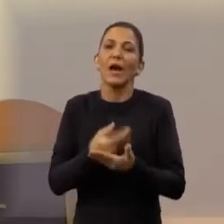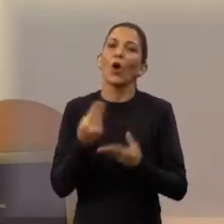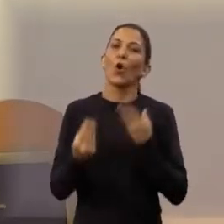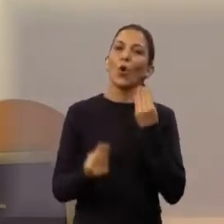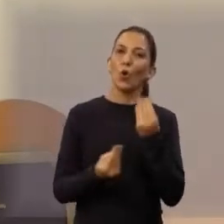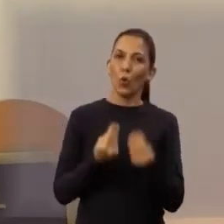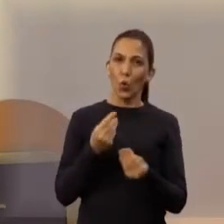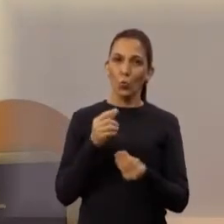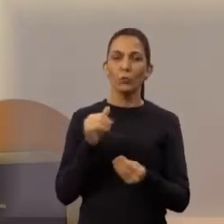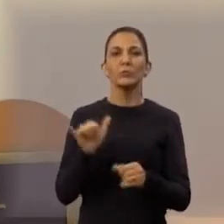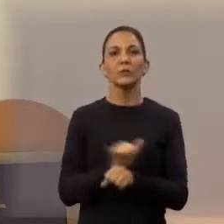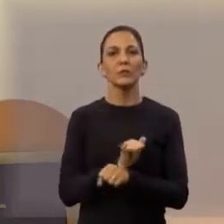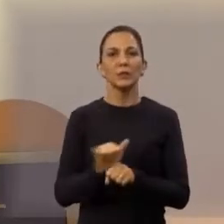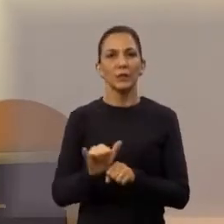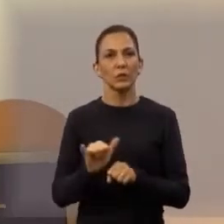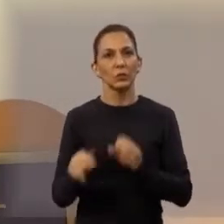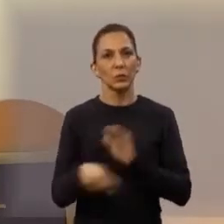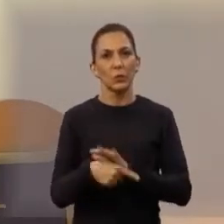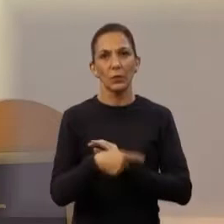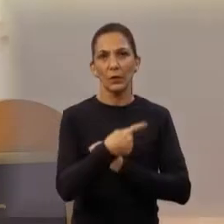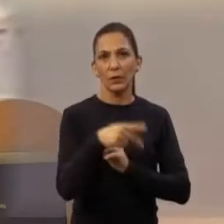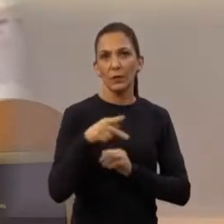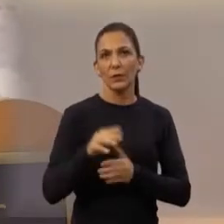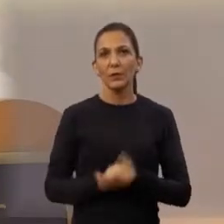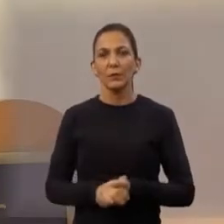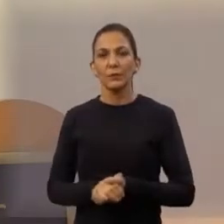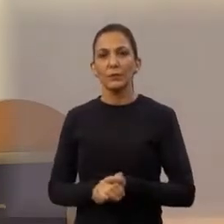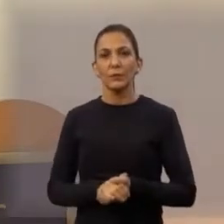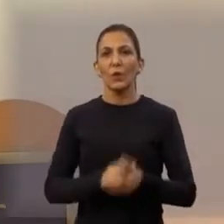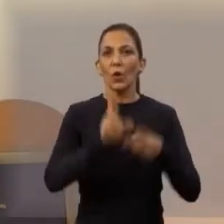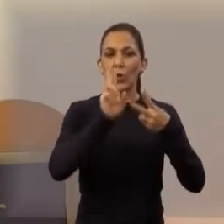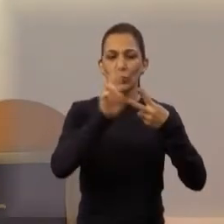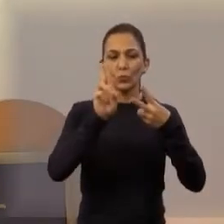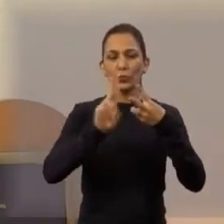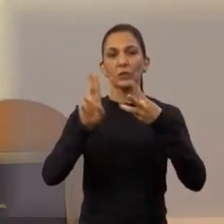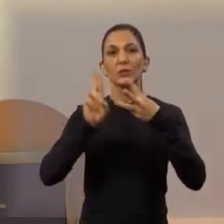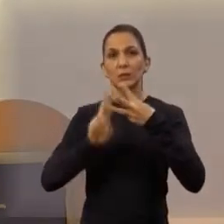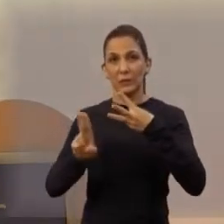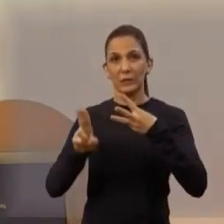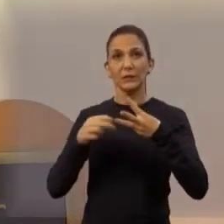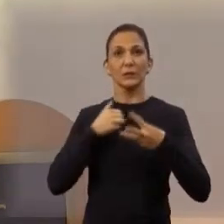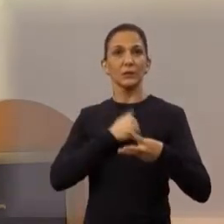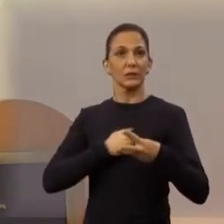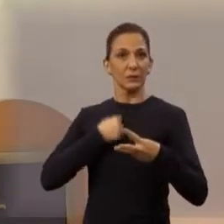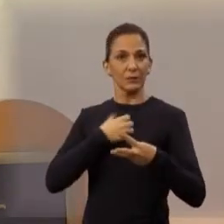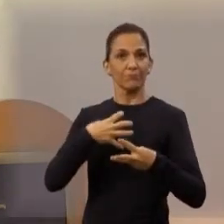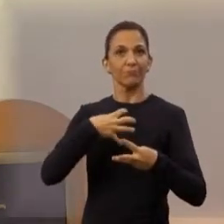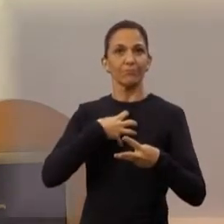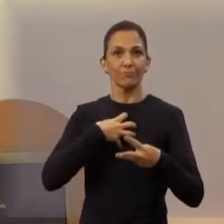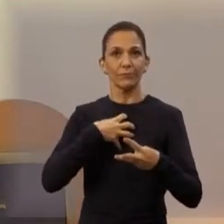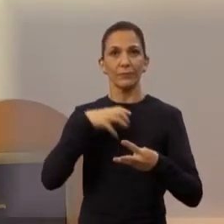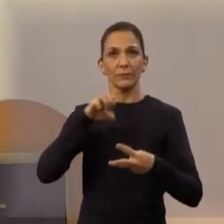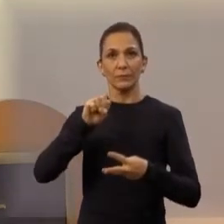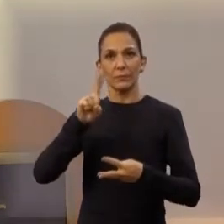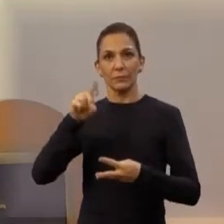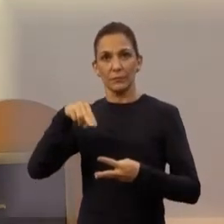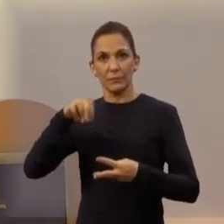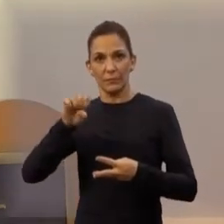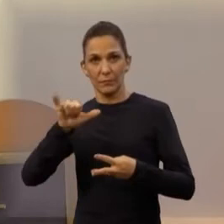pois bem passado isso eu vou falar três nomes aqui que vocês vão ter saudade o Sidney